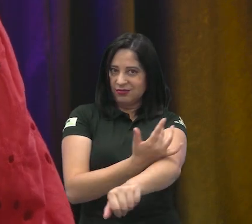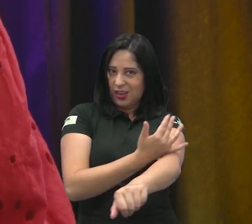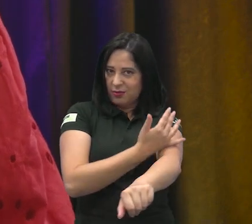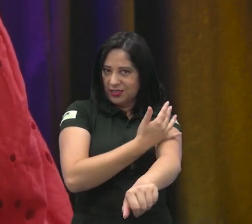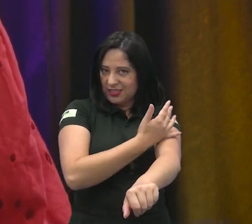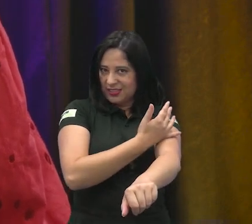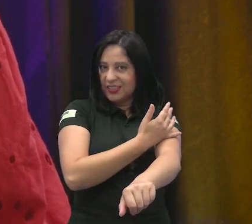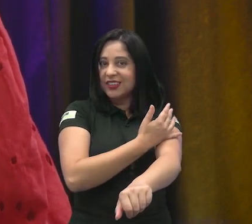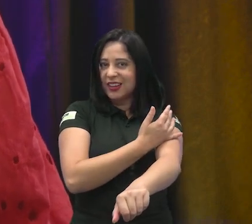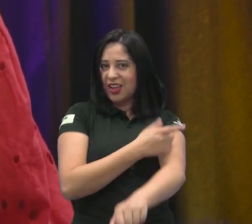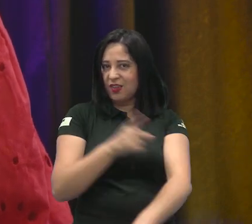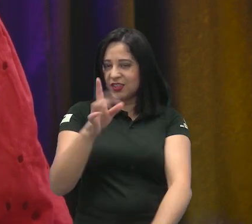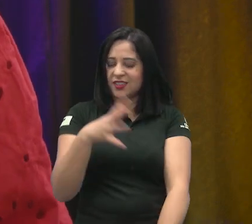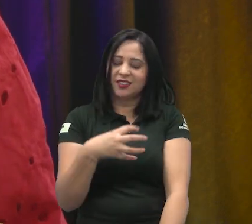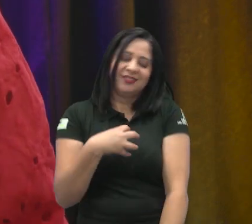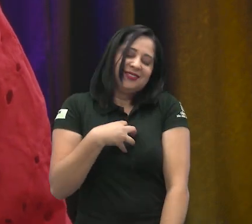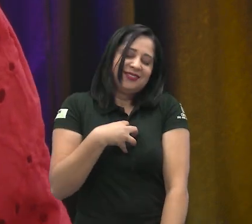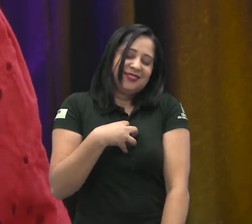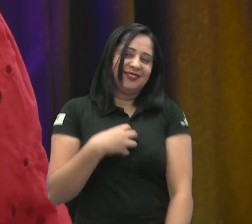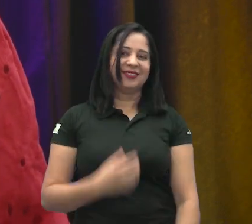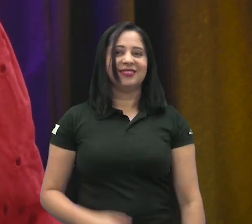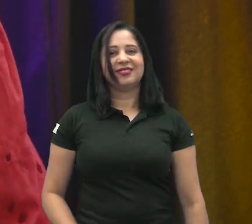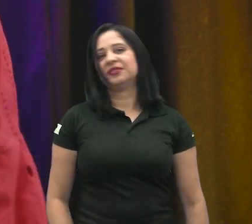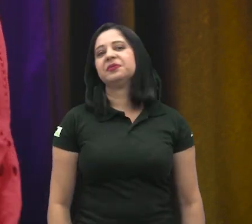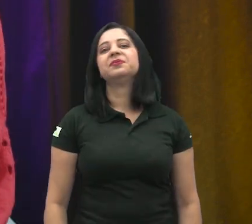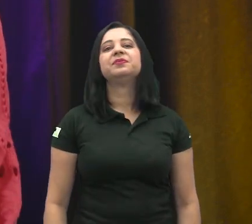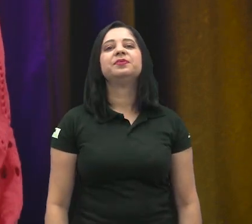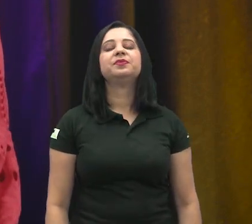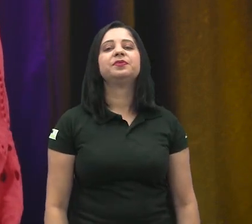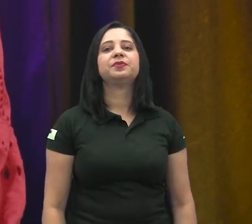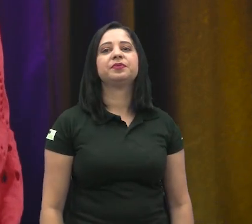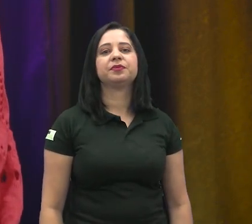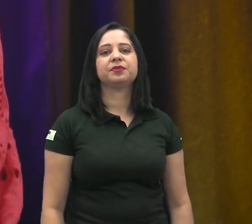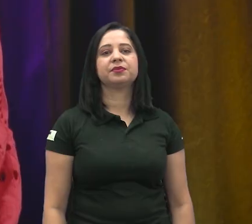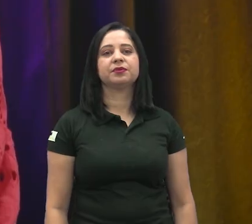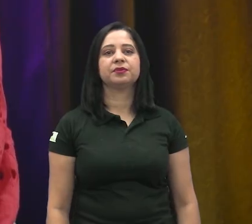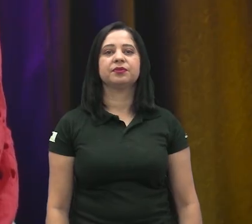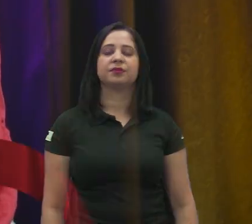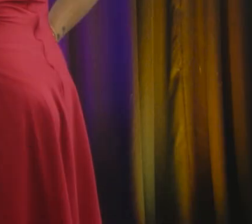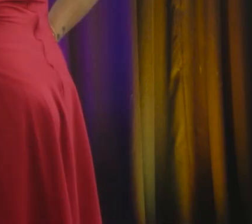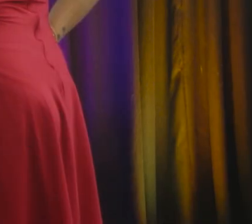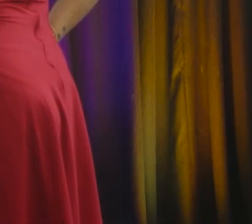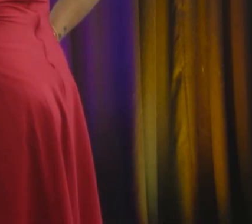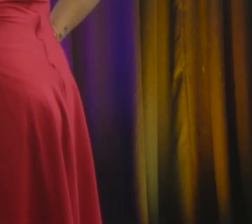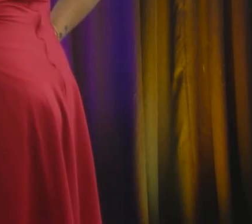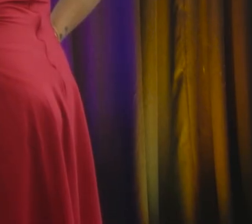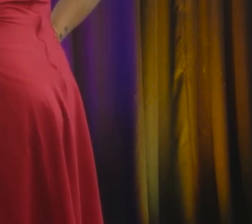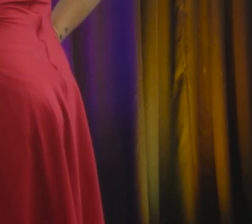uma apresentação emocionante que certamente tocará os nossos corações.